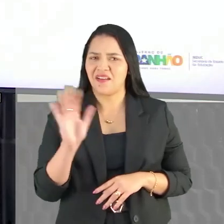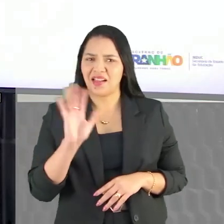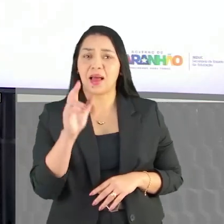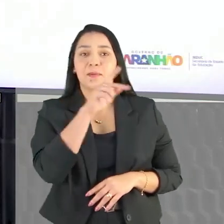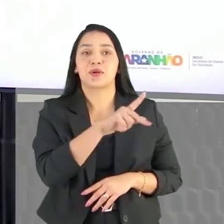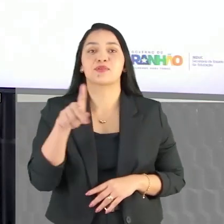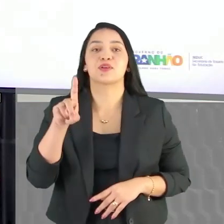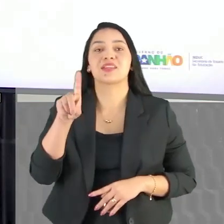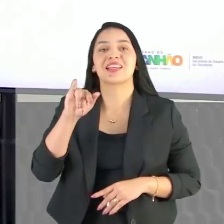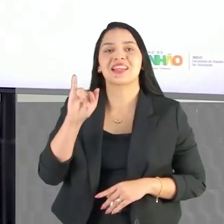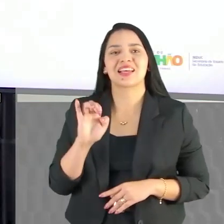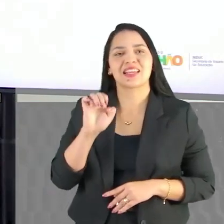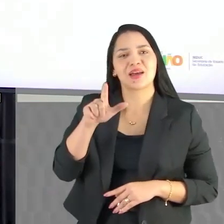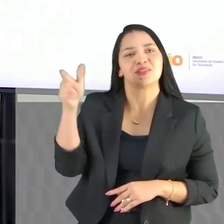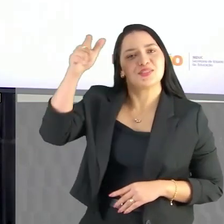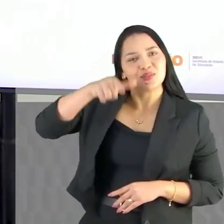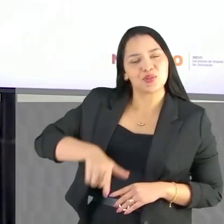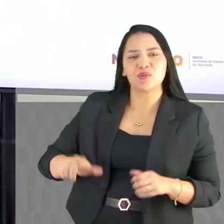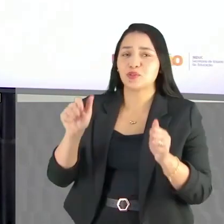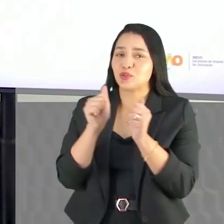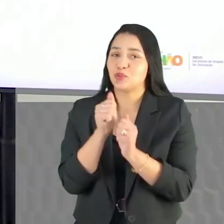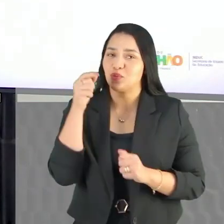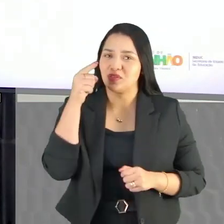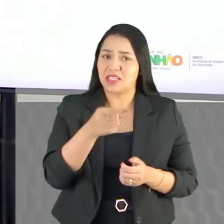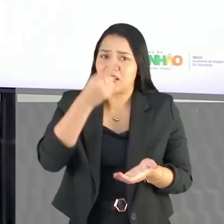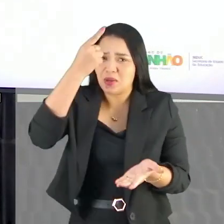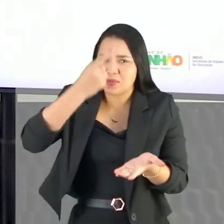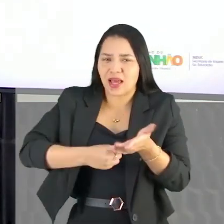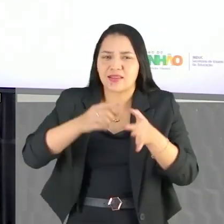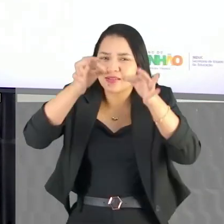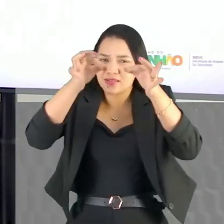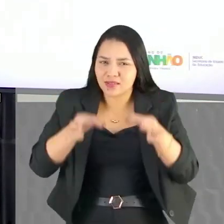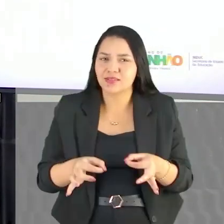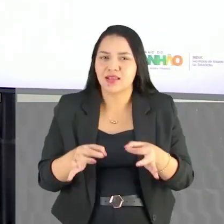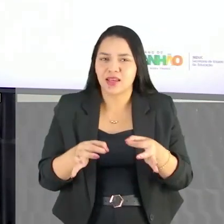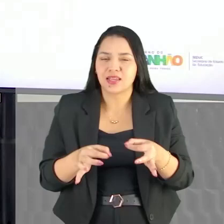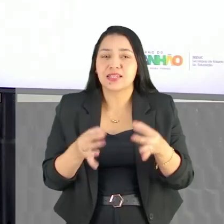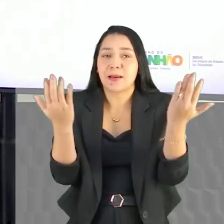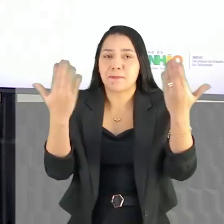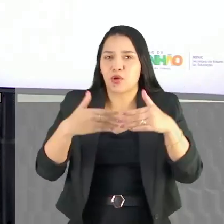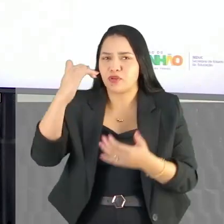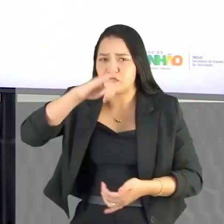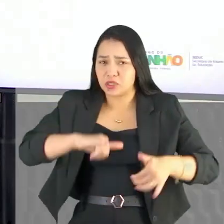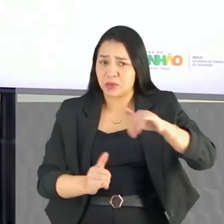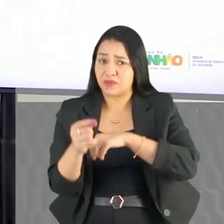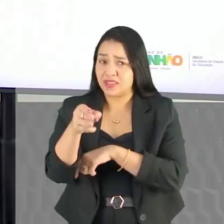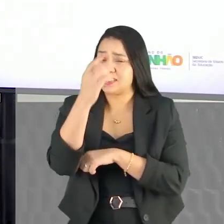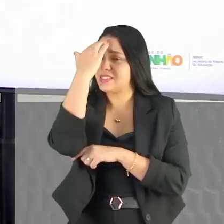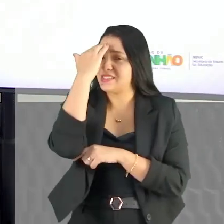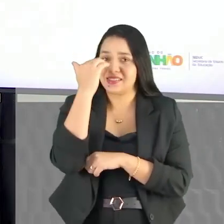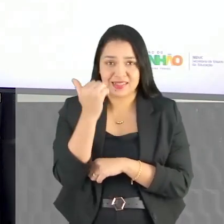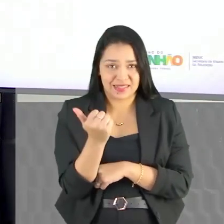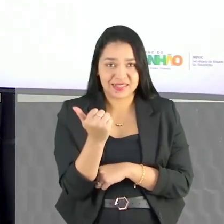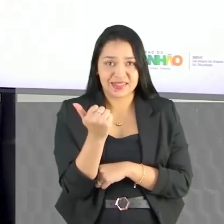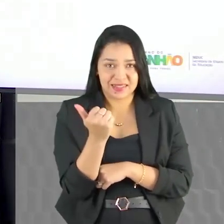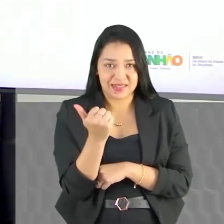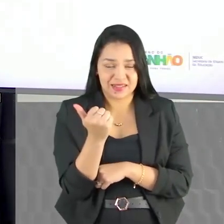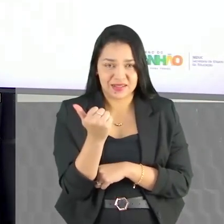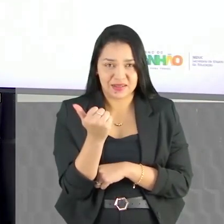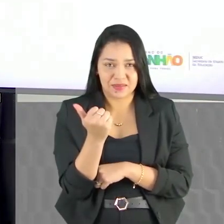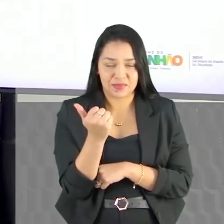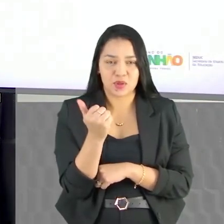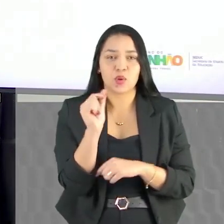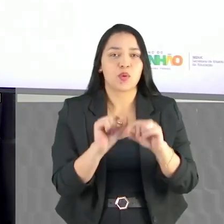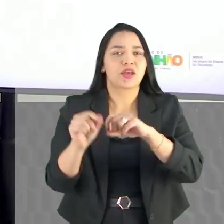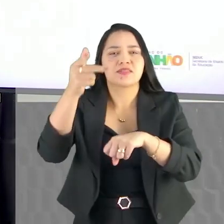galerinha, professor Daniel Oliveira, mais uma vez aqui contigo, aquele combinado top. Vamos fechar essa prova de química, você sabe disso. Aqui